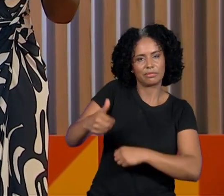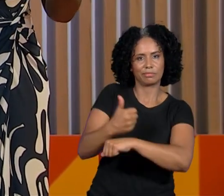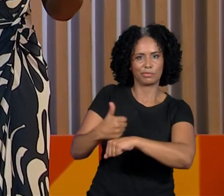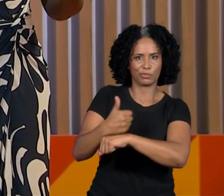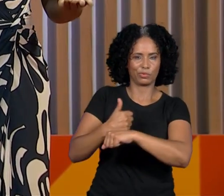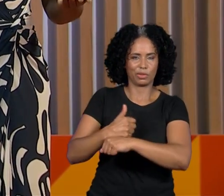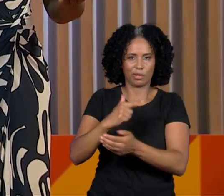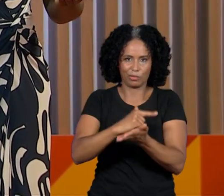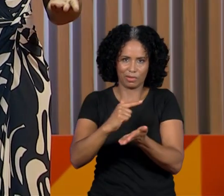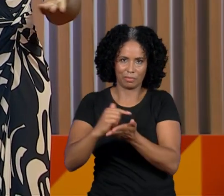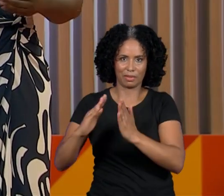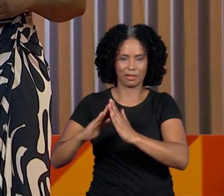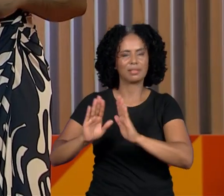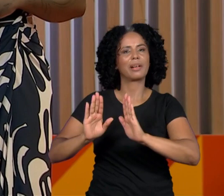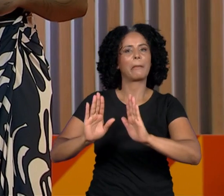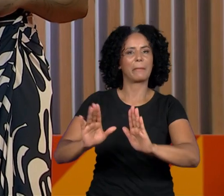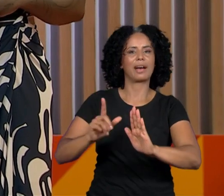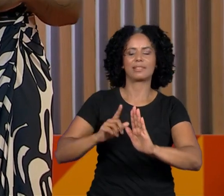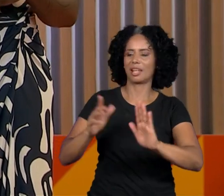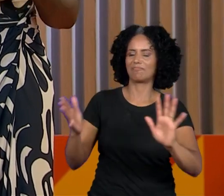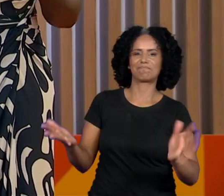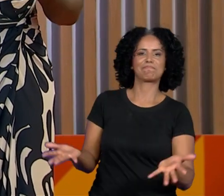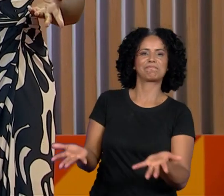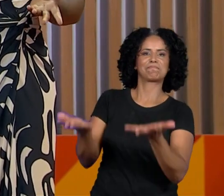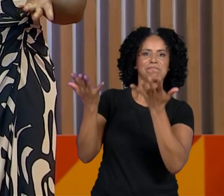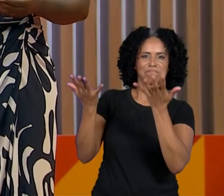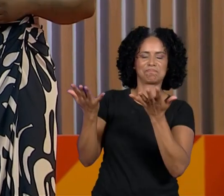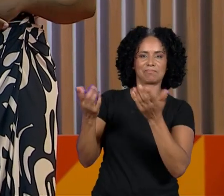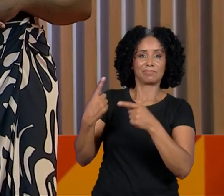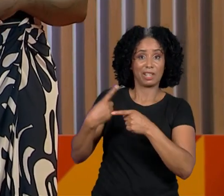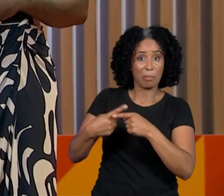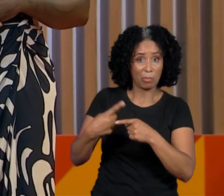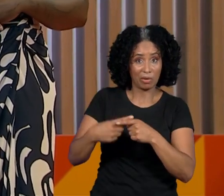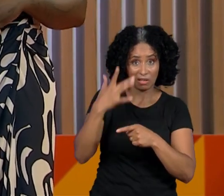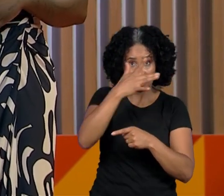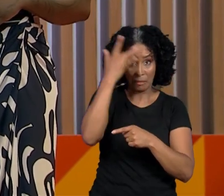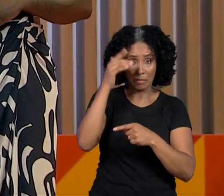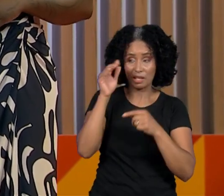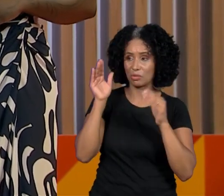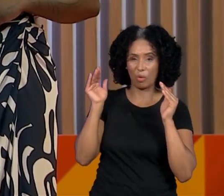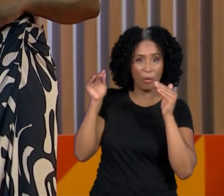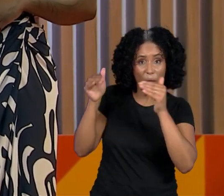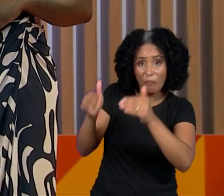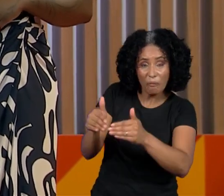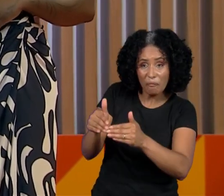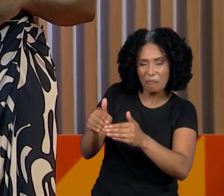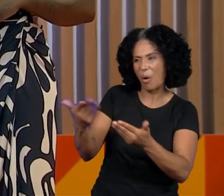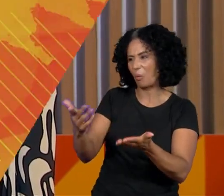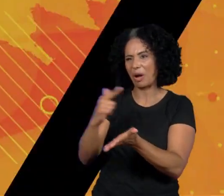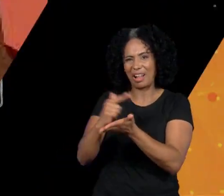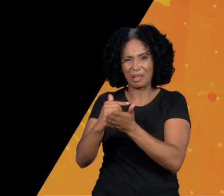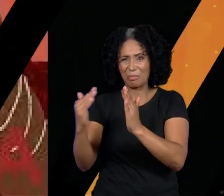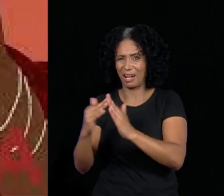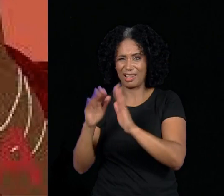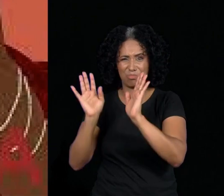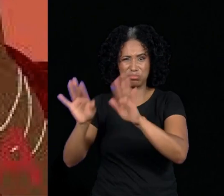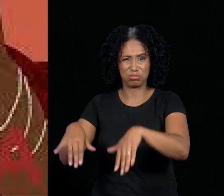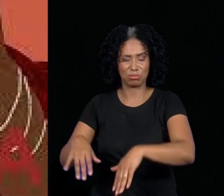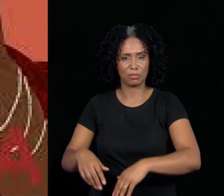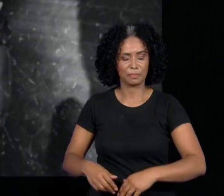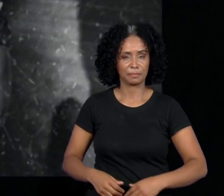mas também exaltar essa profissão que nem sempre recebe o reconhecimento da nossa sociedade.